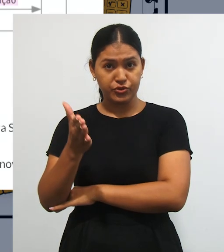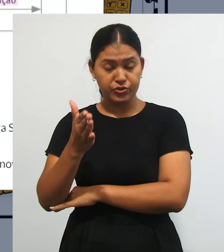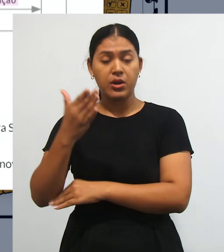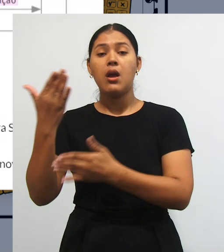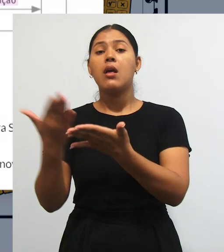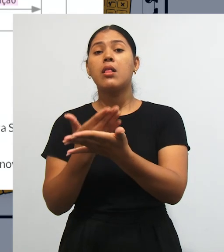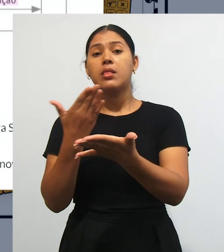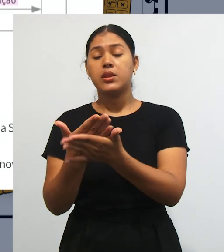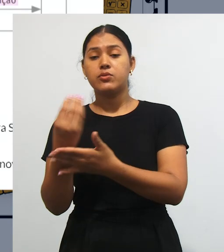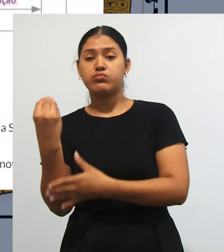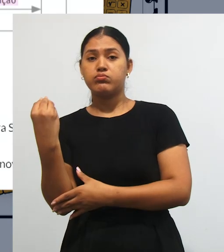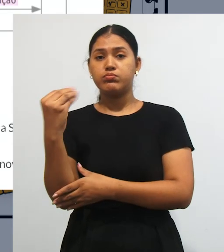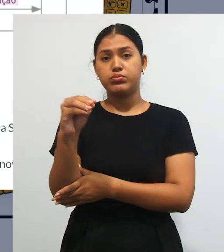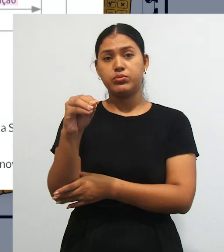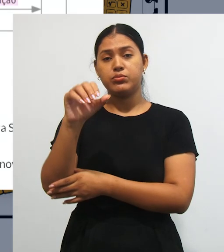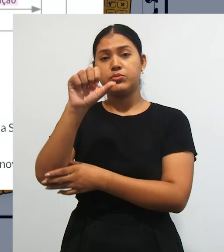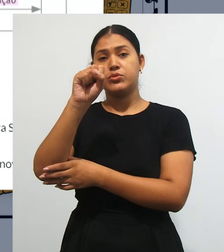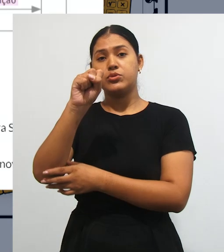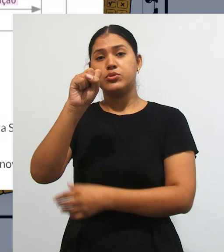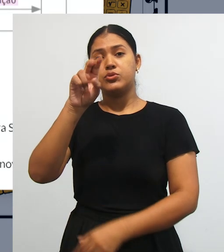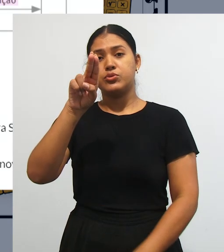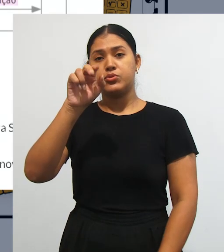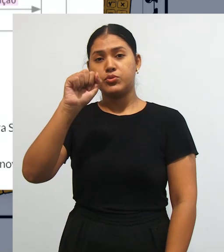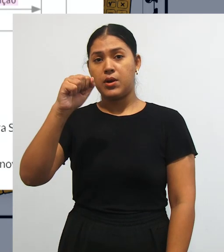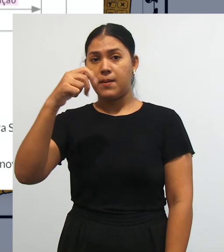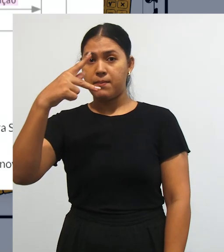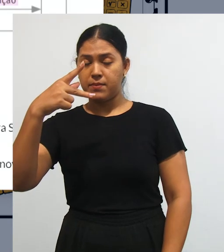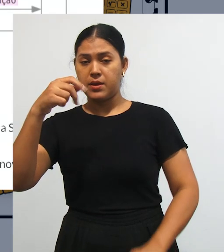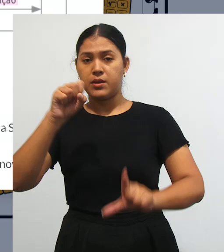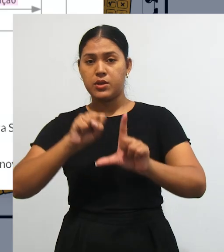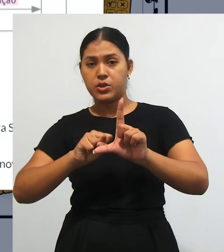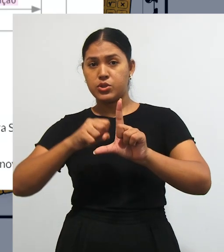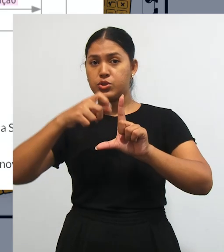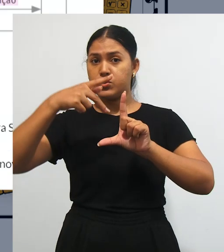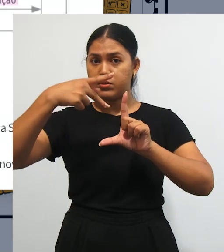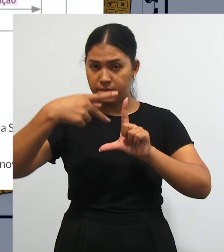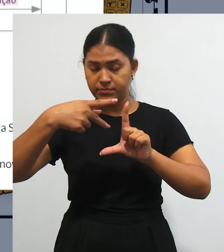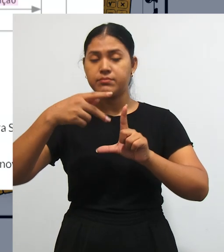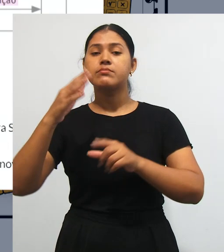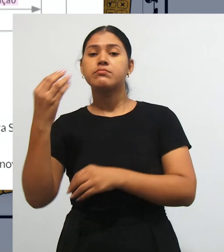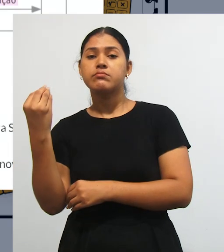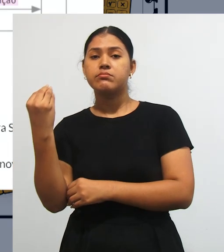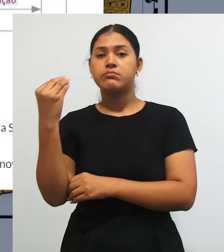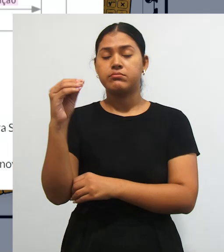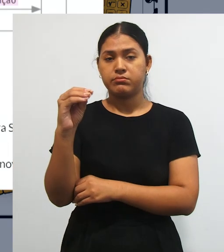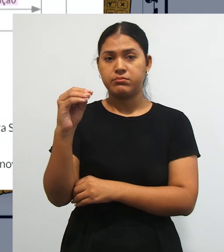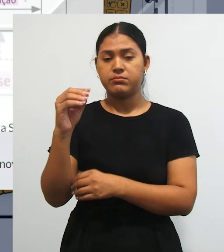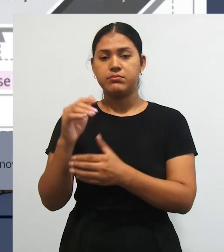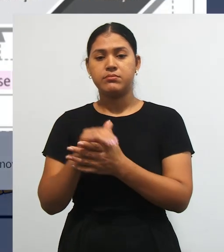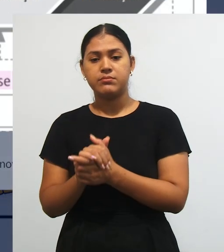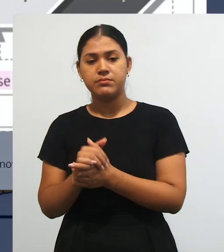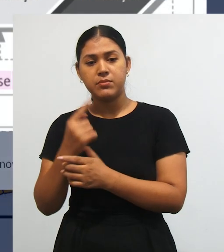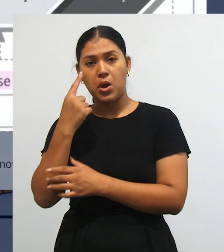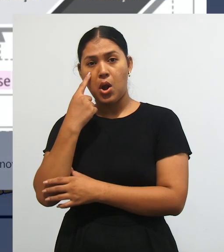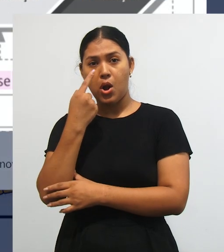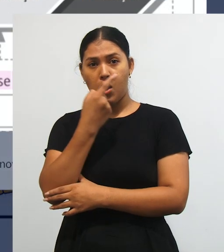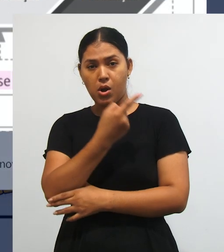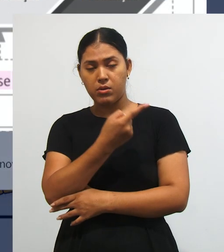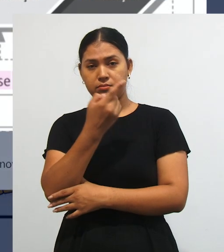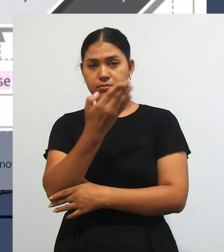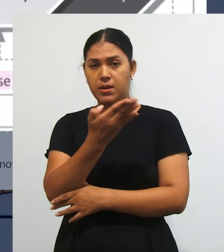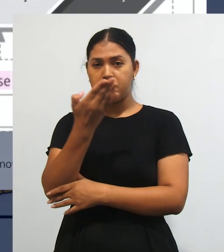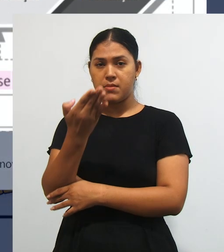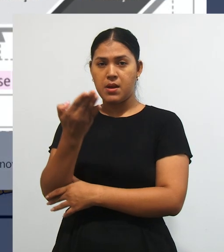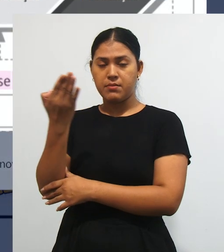no Swap, né, o acesso lá no Swap. Vou abrir aqui para vocês visualizarem o livro, mas primeiro a gente vai ver aqui, ó, esse esqueminha bonitinho